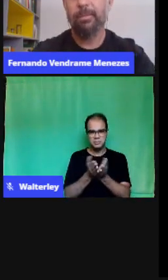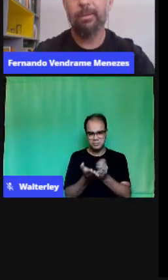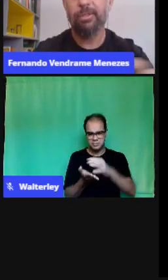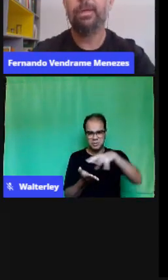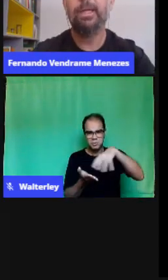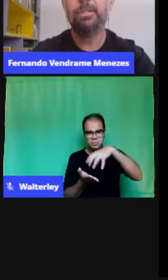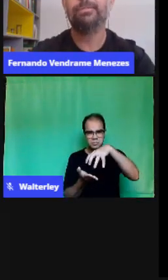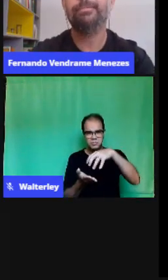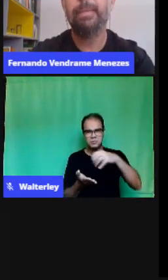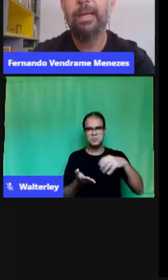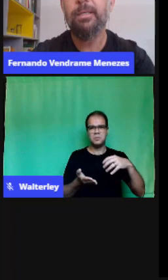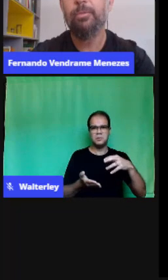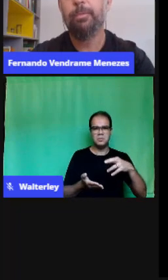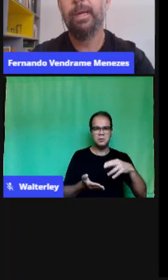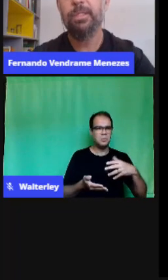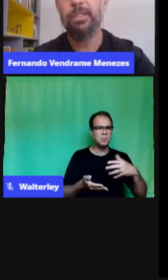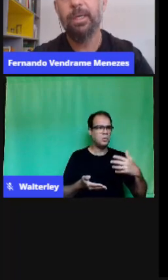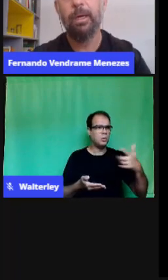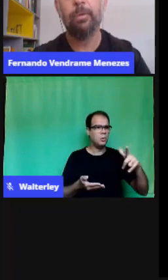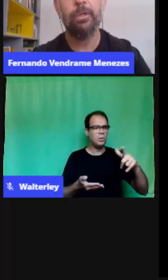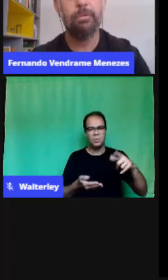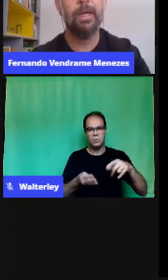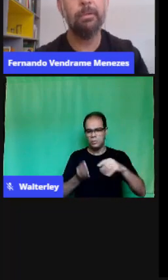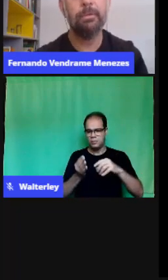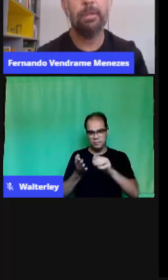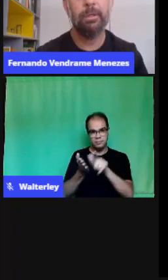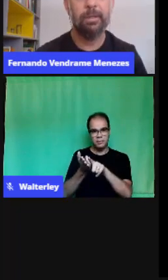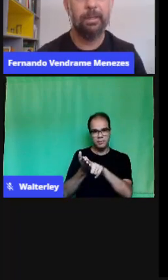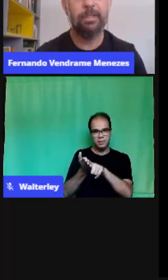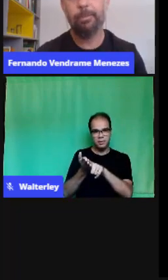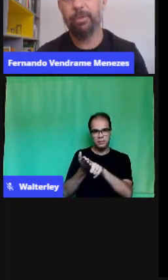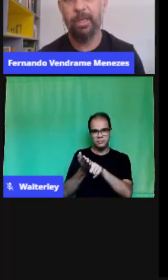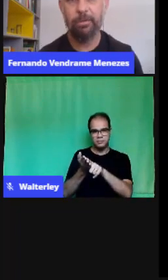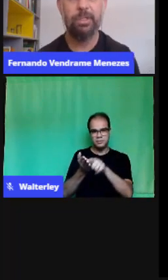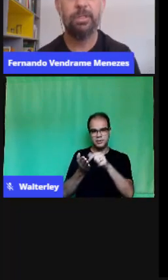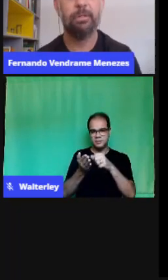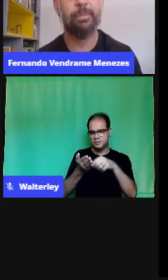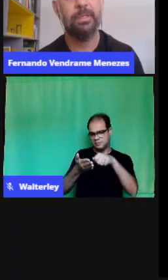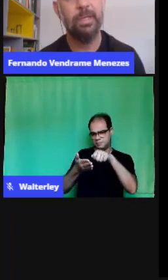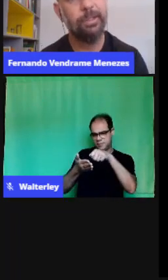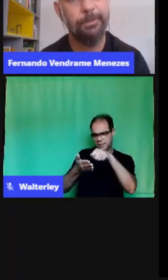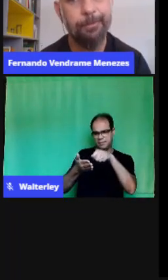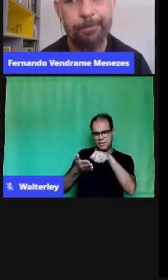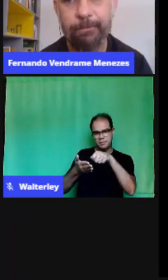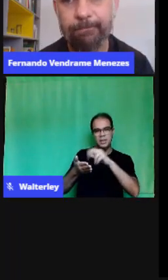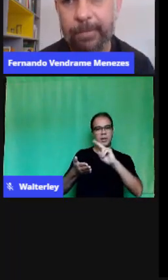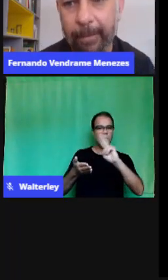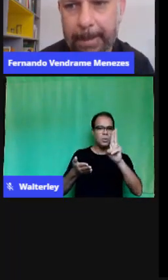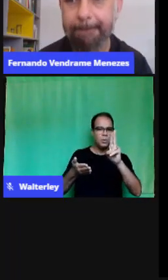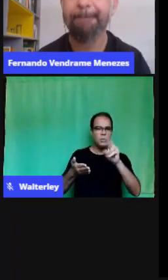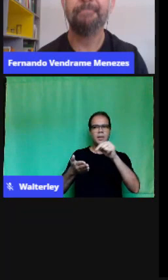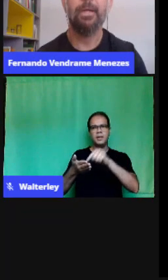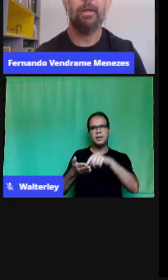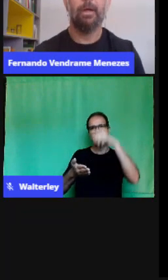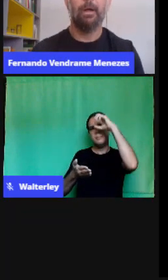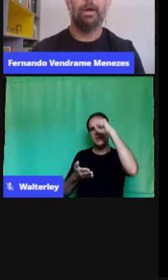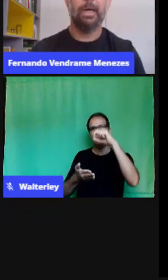desenvolver diferentes mecanismos para registrar o resultado desse processo de ensino-aprendizagem. Tá